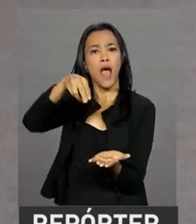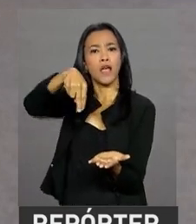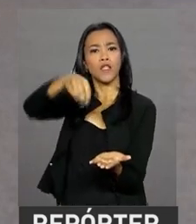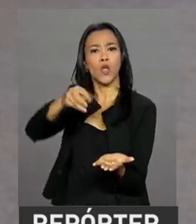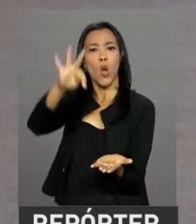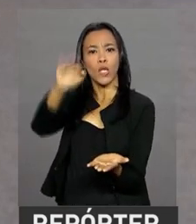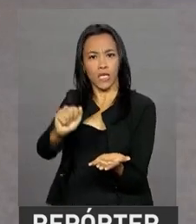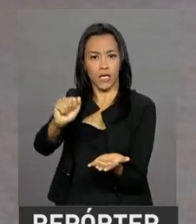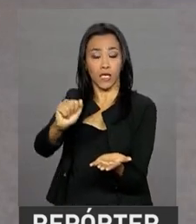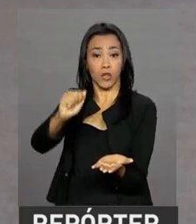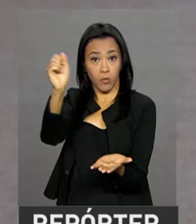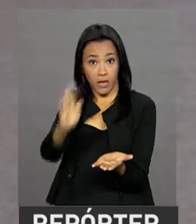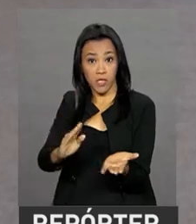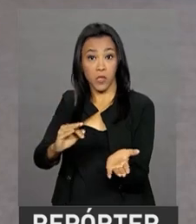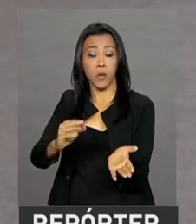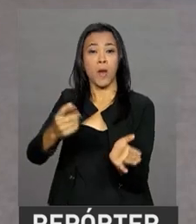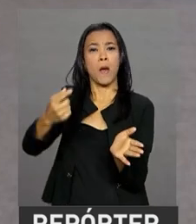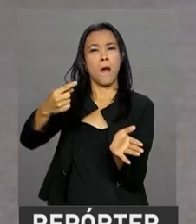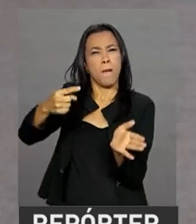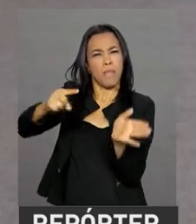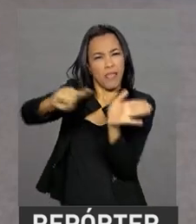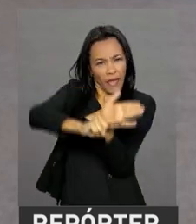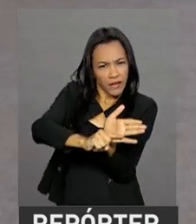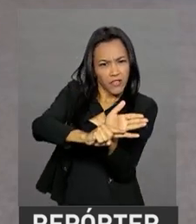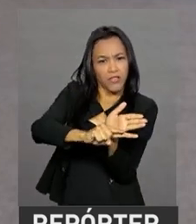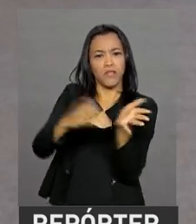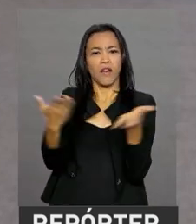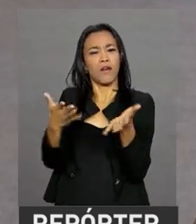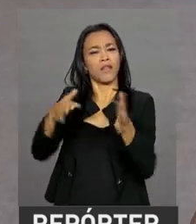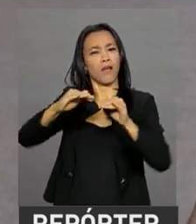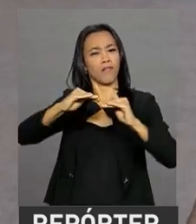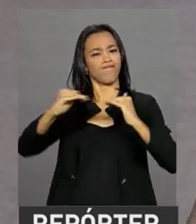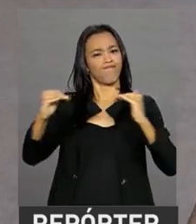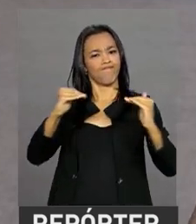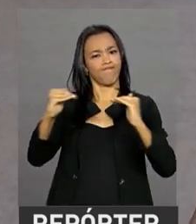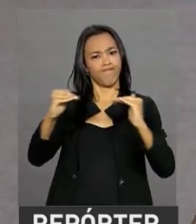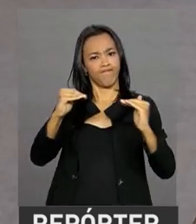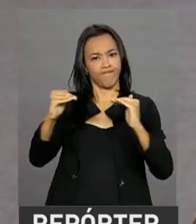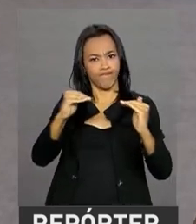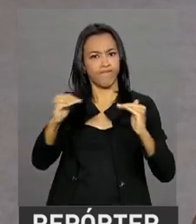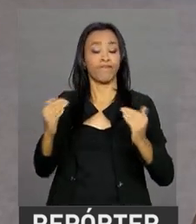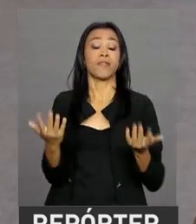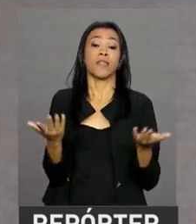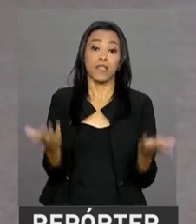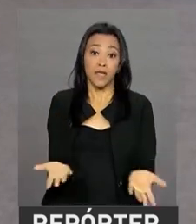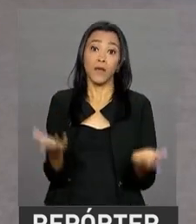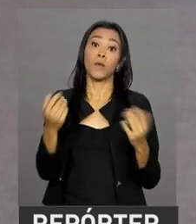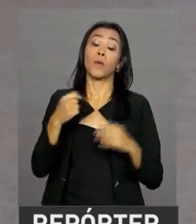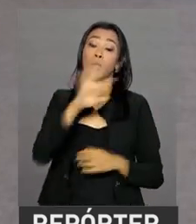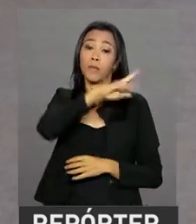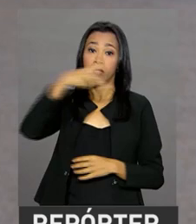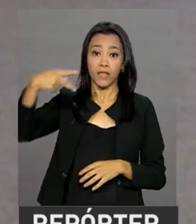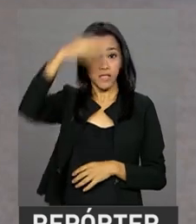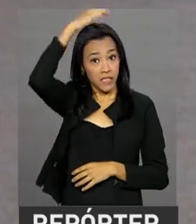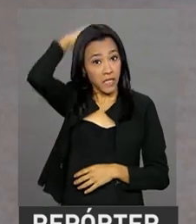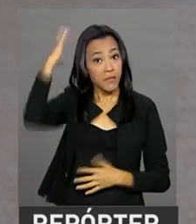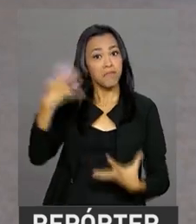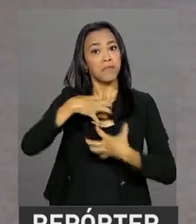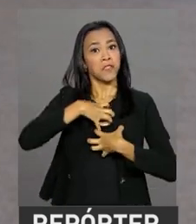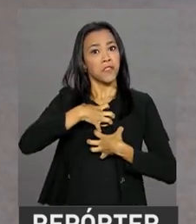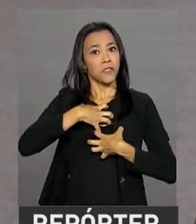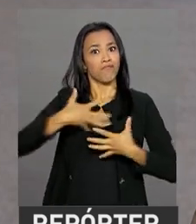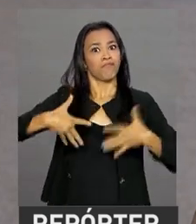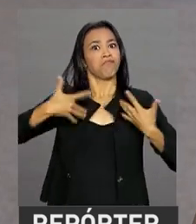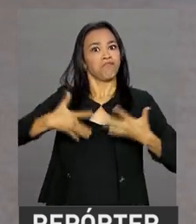de negativa para estável. E pelas redes sociais, o presidente Michel Temer comemorou a recuperação